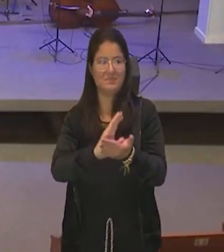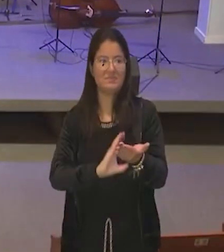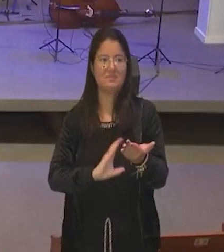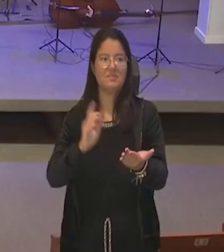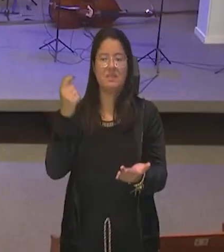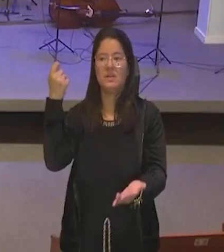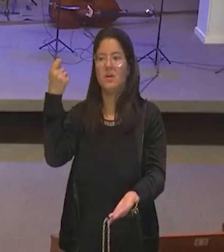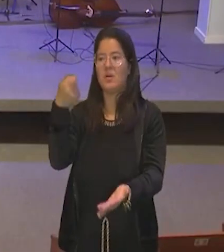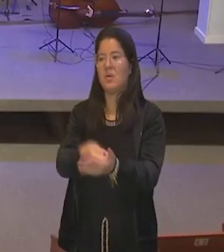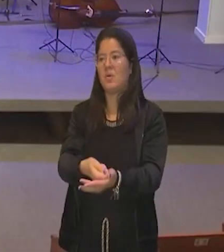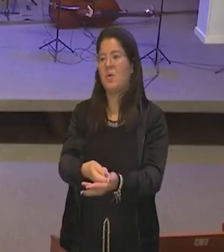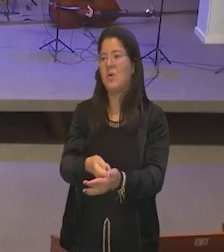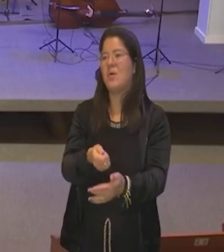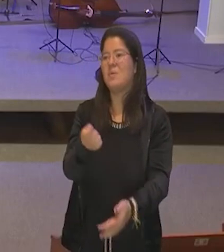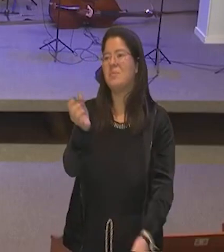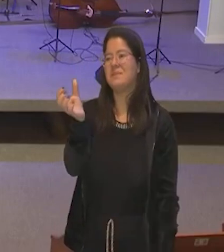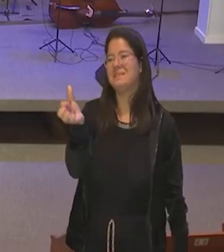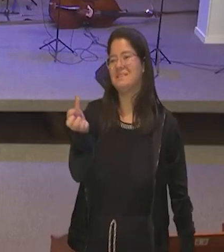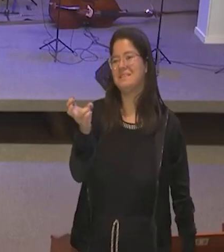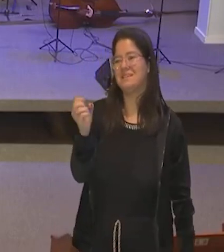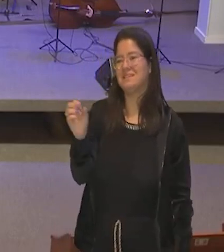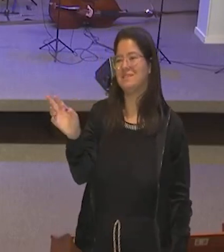de R$650.